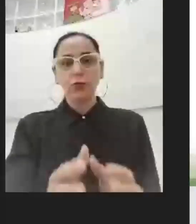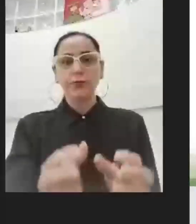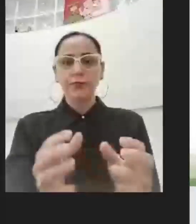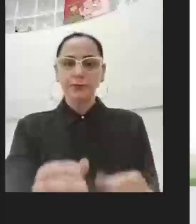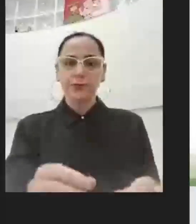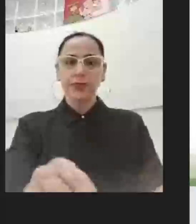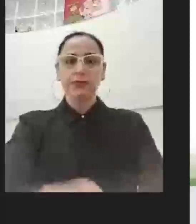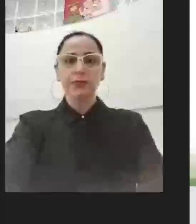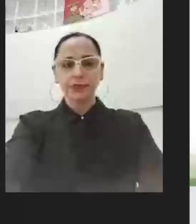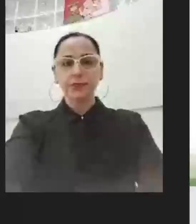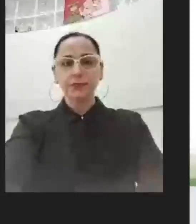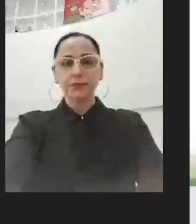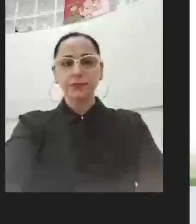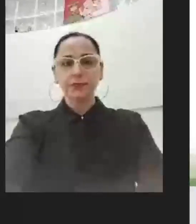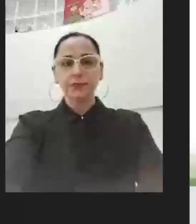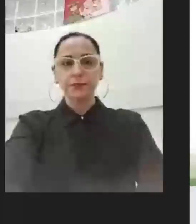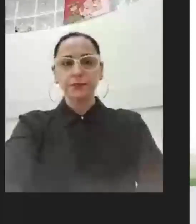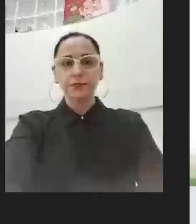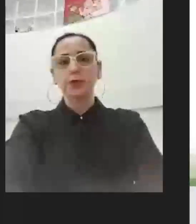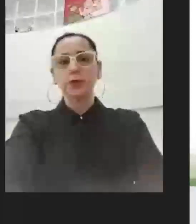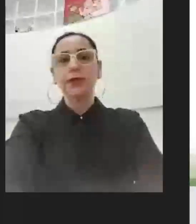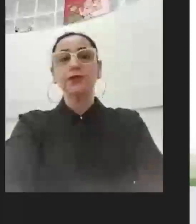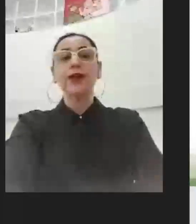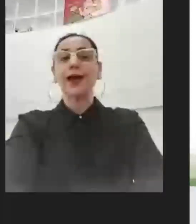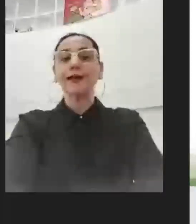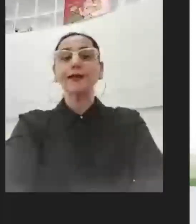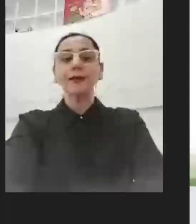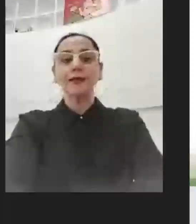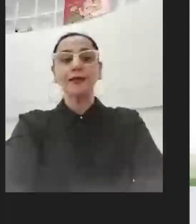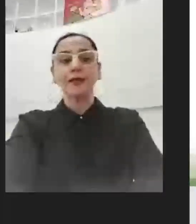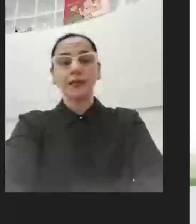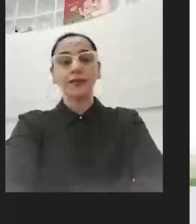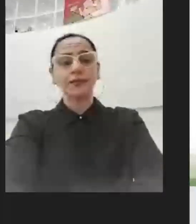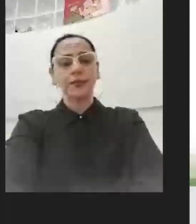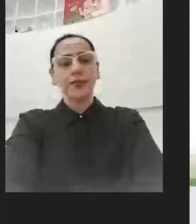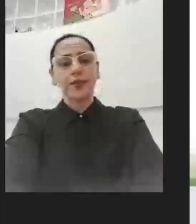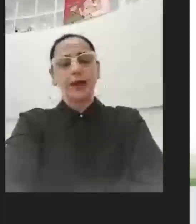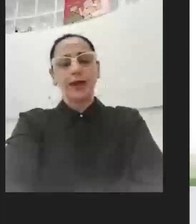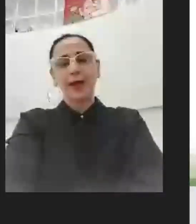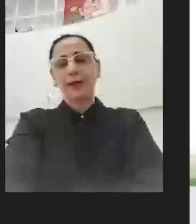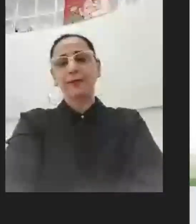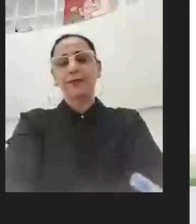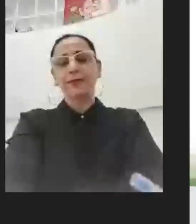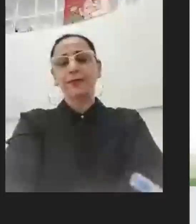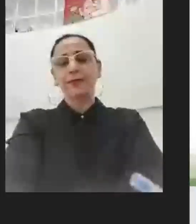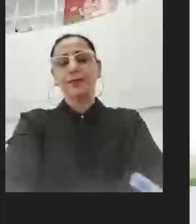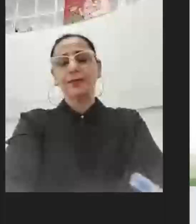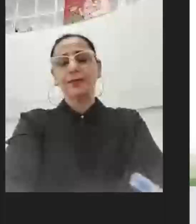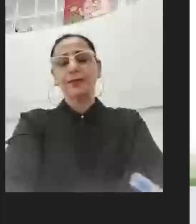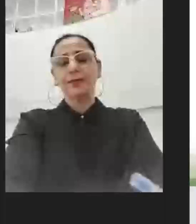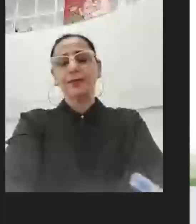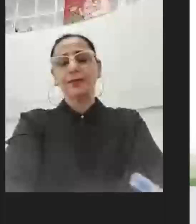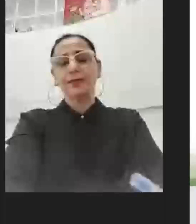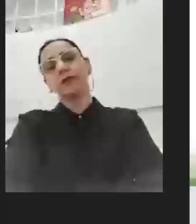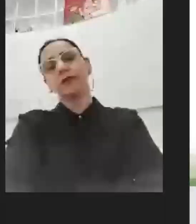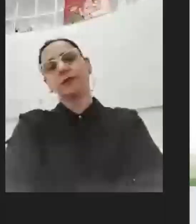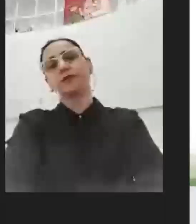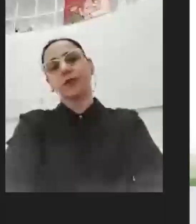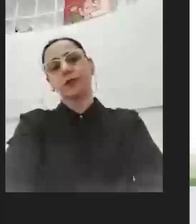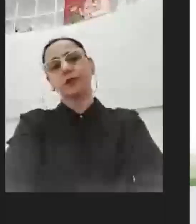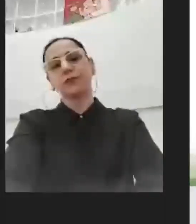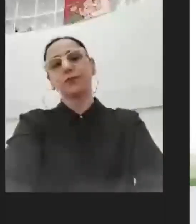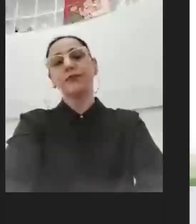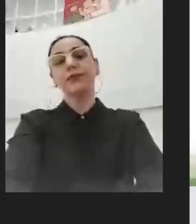família, algumas empresas, né, que são públicas, aderiram aderiram aí a